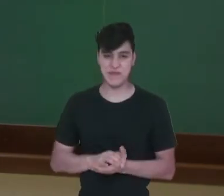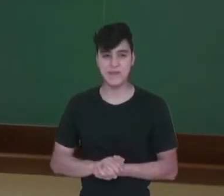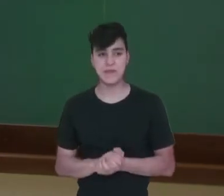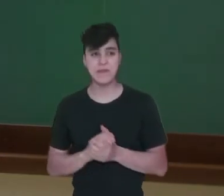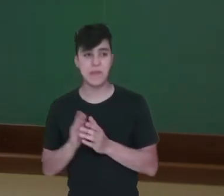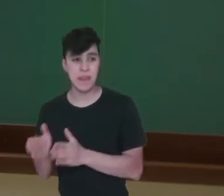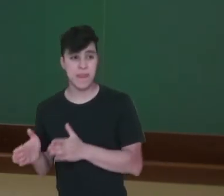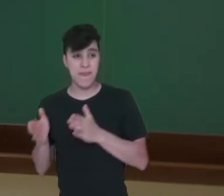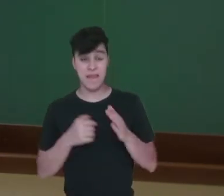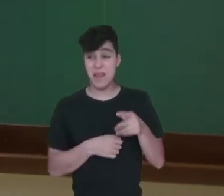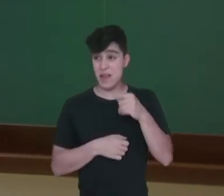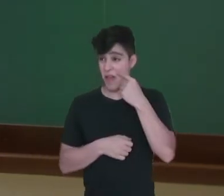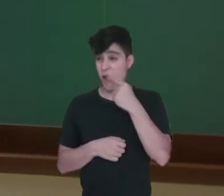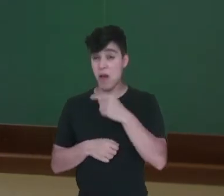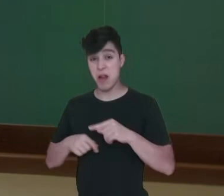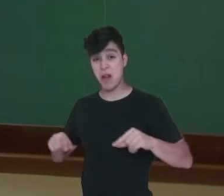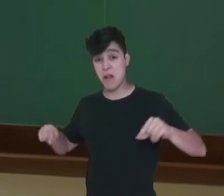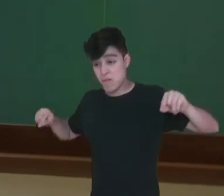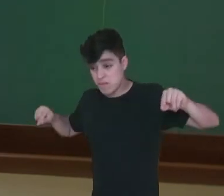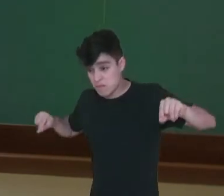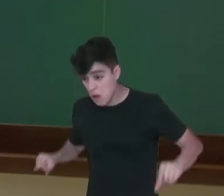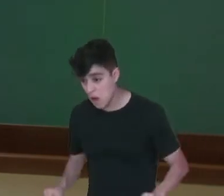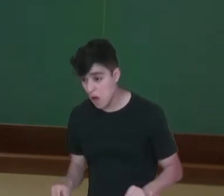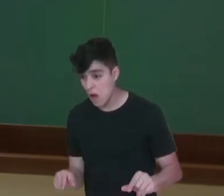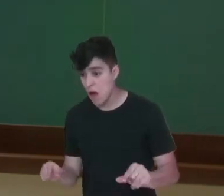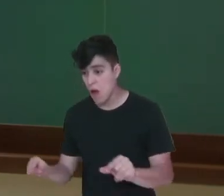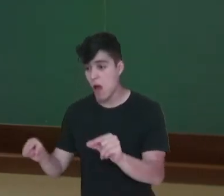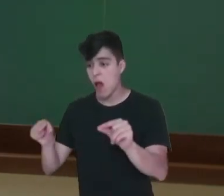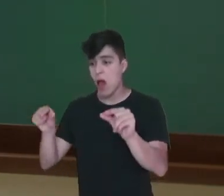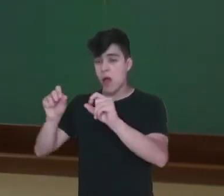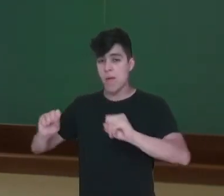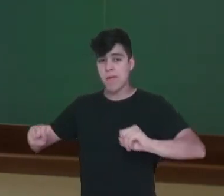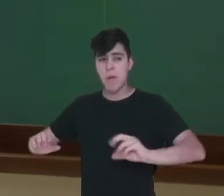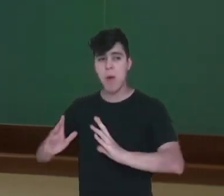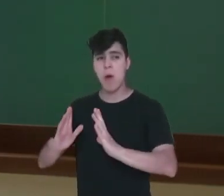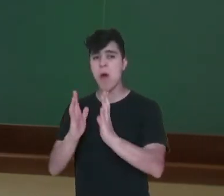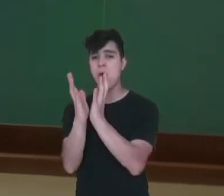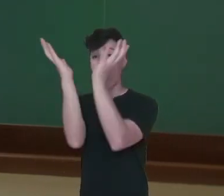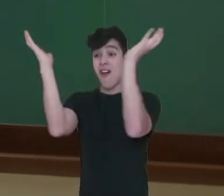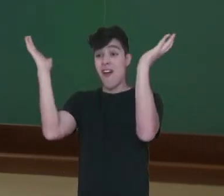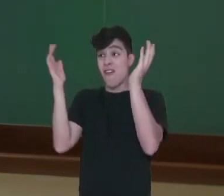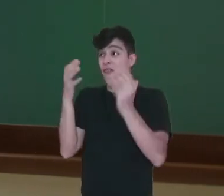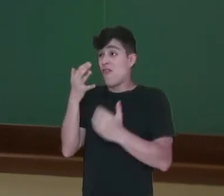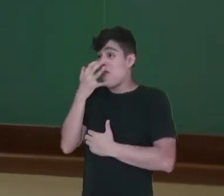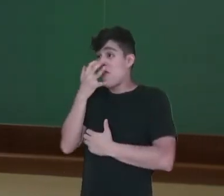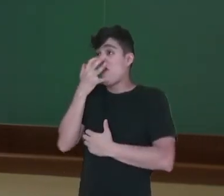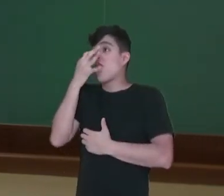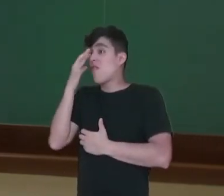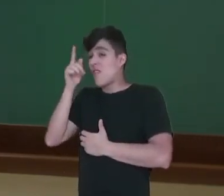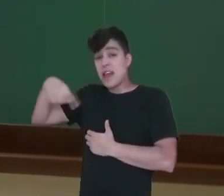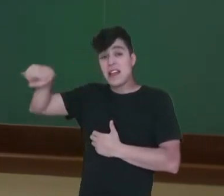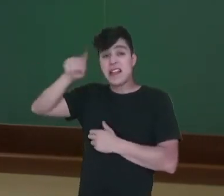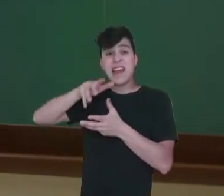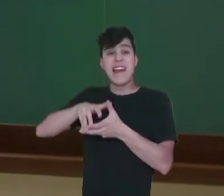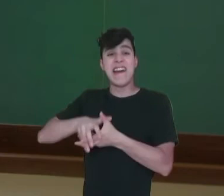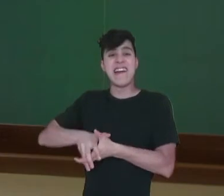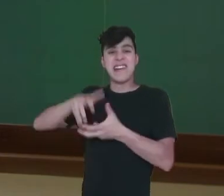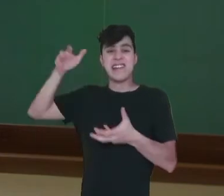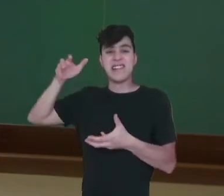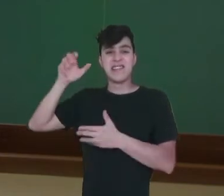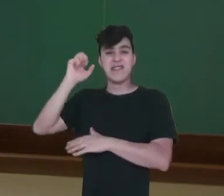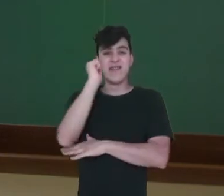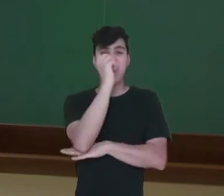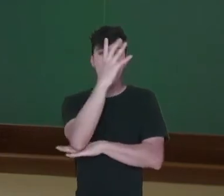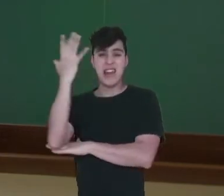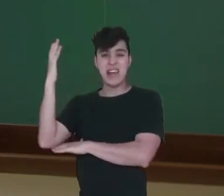as imagens, né, que nos dão a ideia do que é toda essa dimensão das árvores da floresta. Então